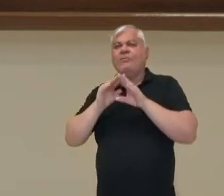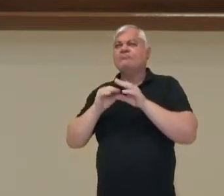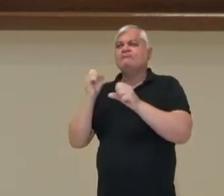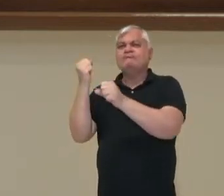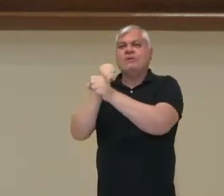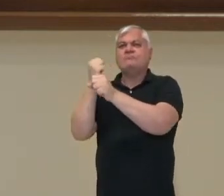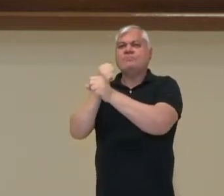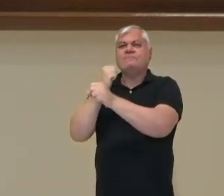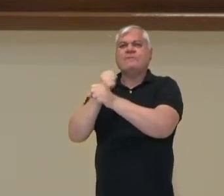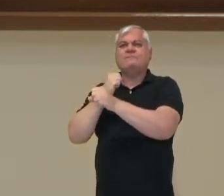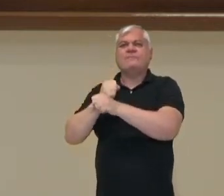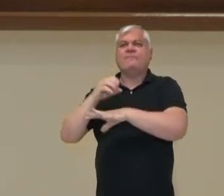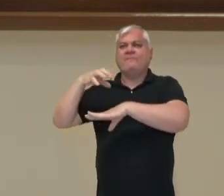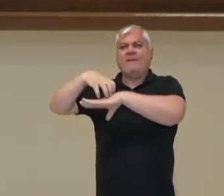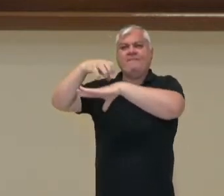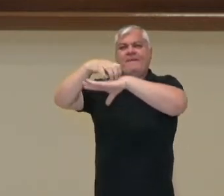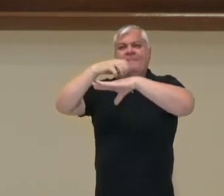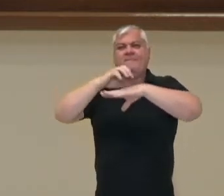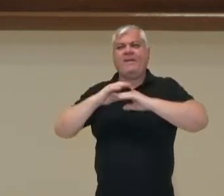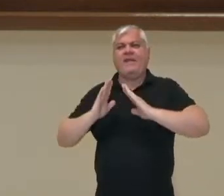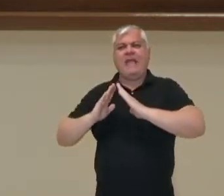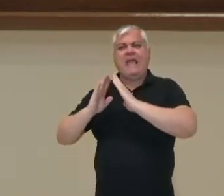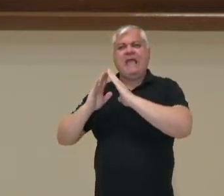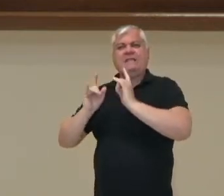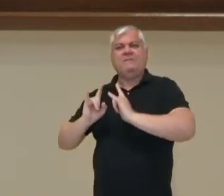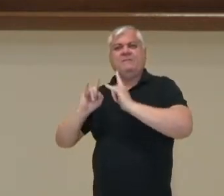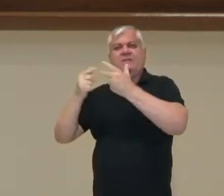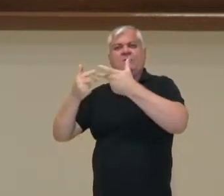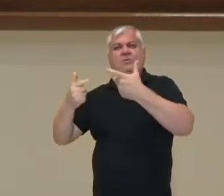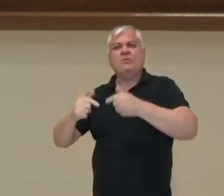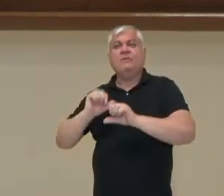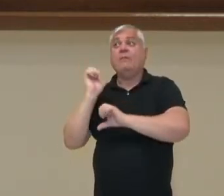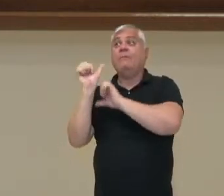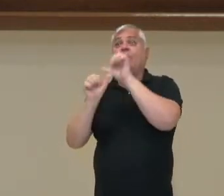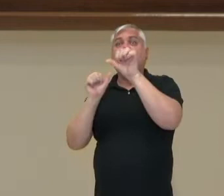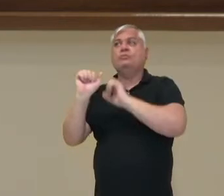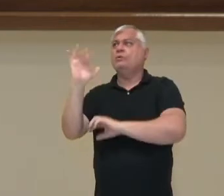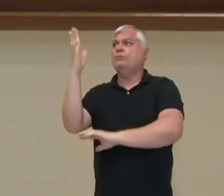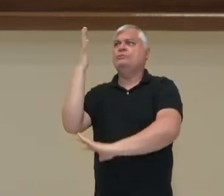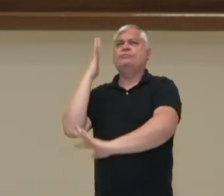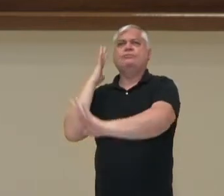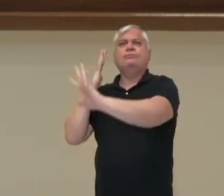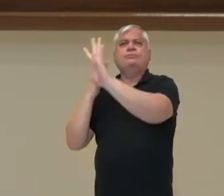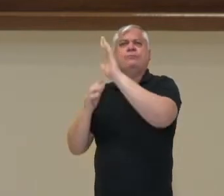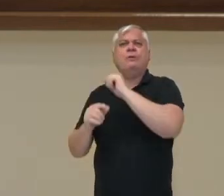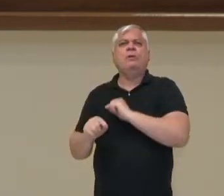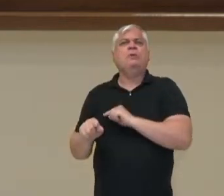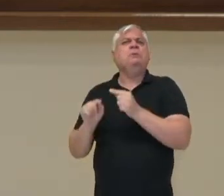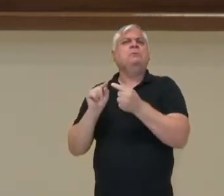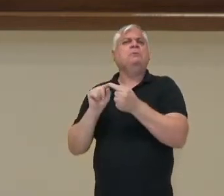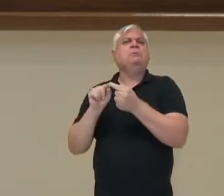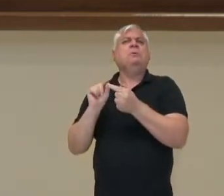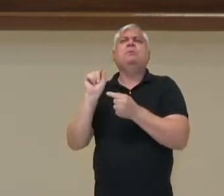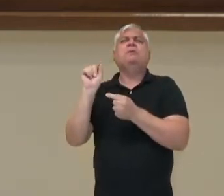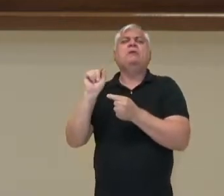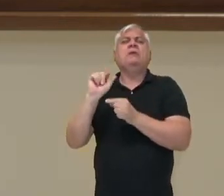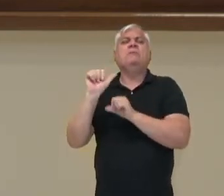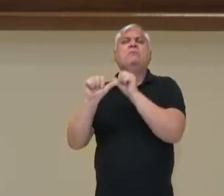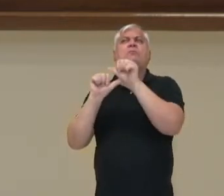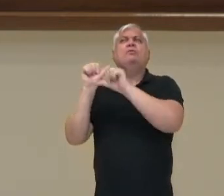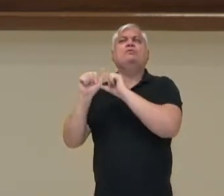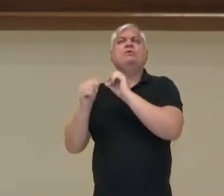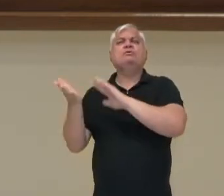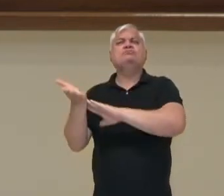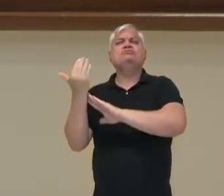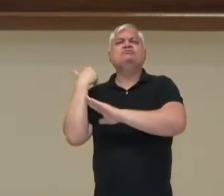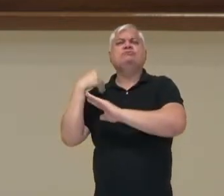mudanças sofridas ali na presença da vegetação, que fatores levaram ao desmatamento, à retirada da